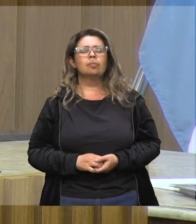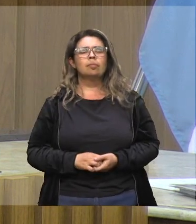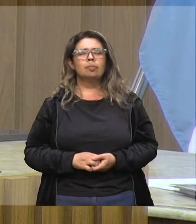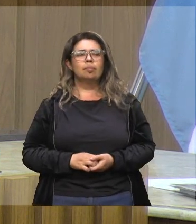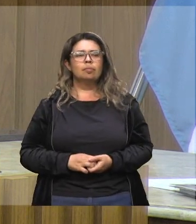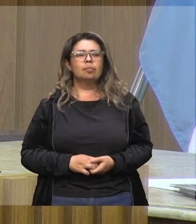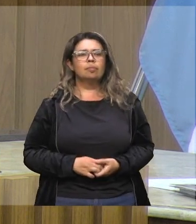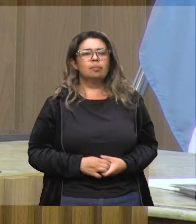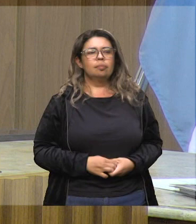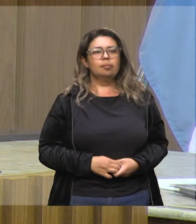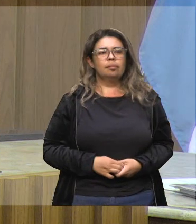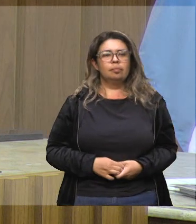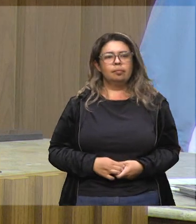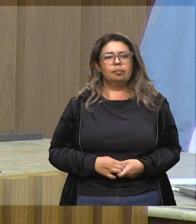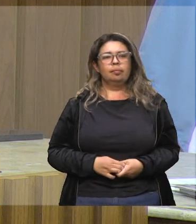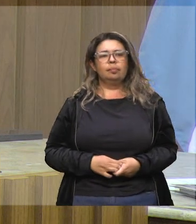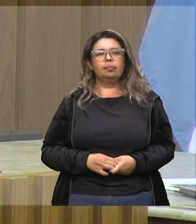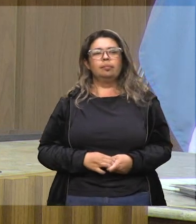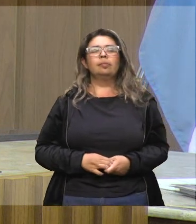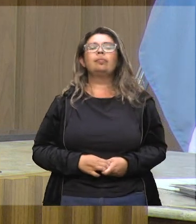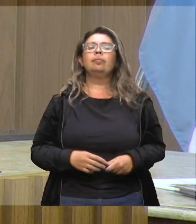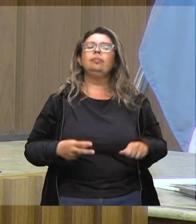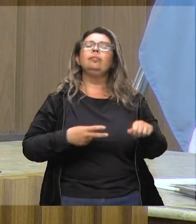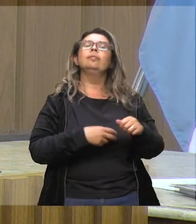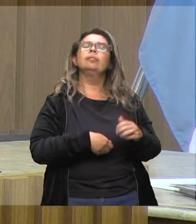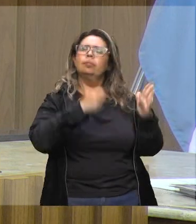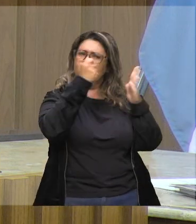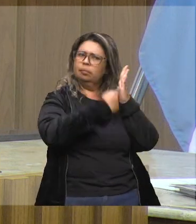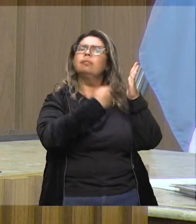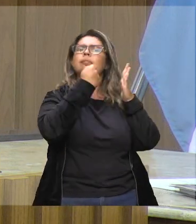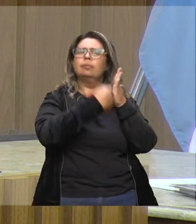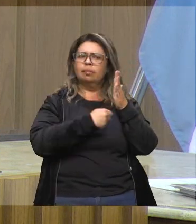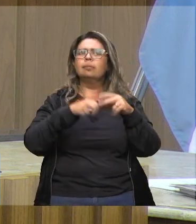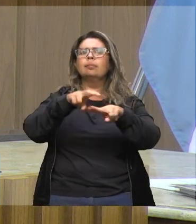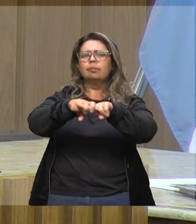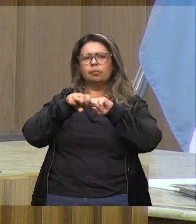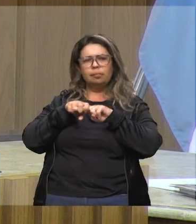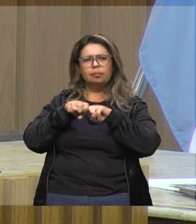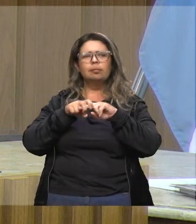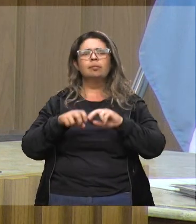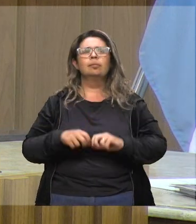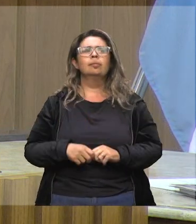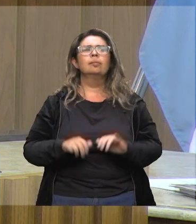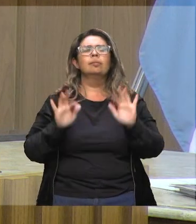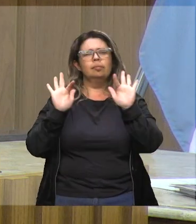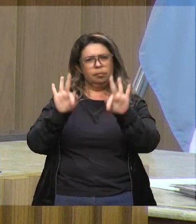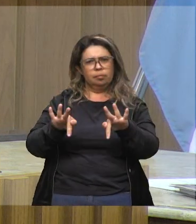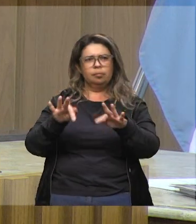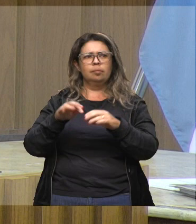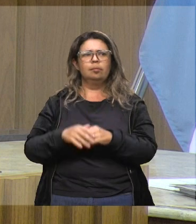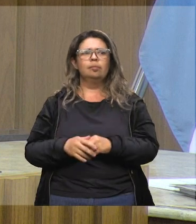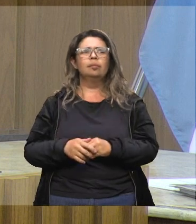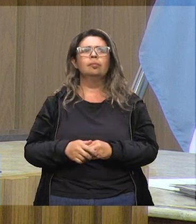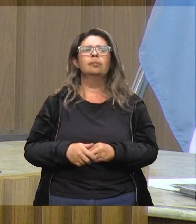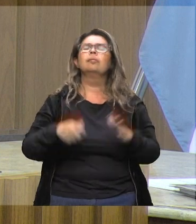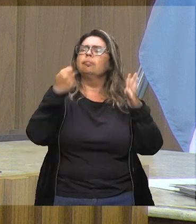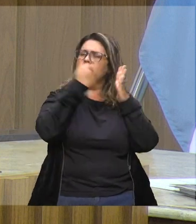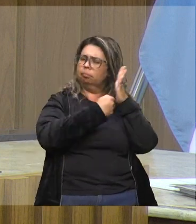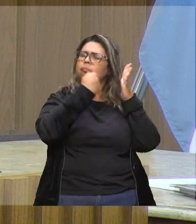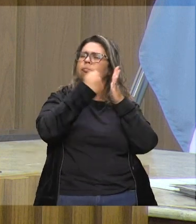Tem mais um minuto, vereador. A gente está lutando por essa causa, a gente vai continuar lutando por essa causa até o final. Eu estou aqui para lutar por